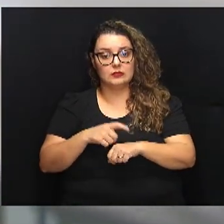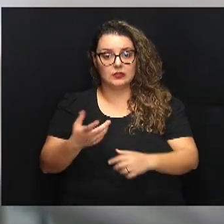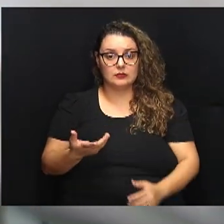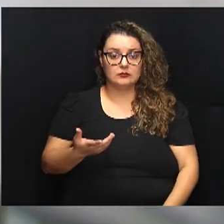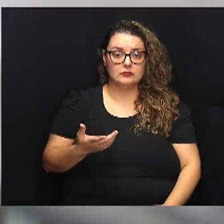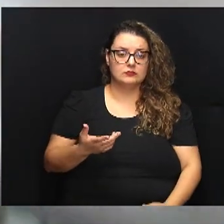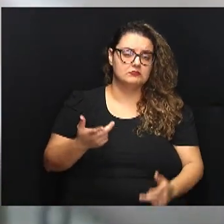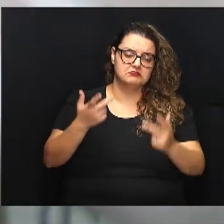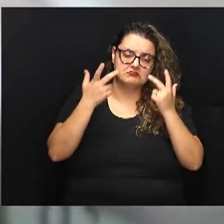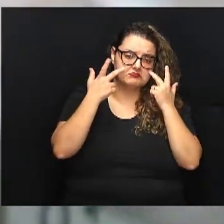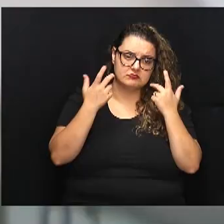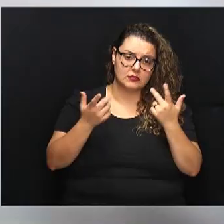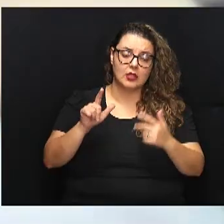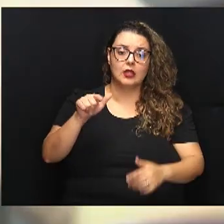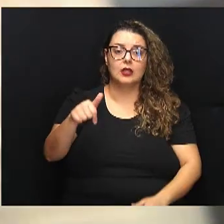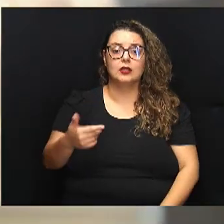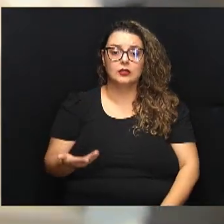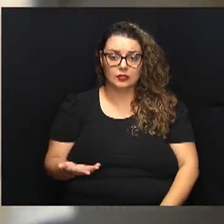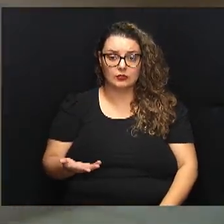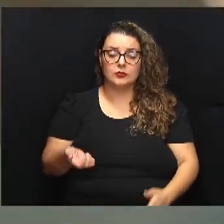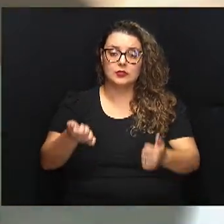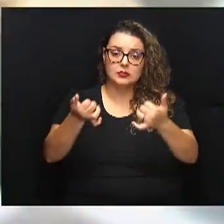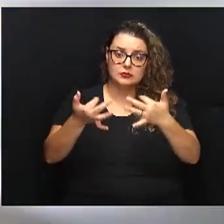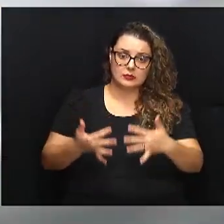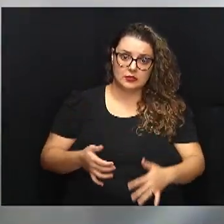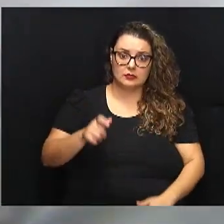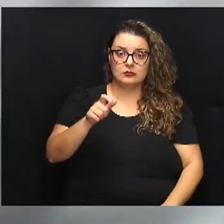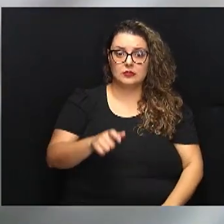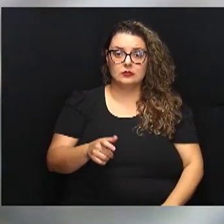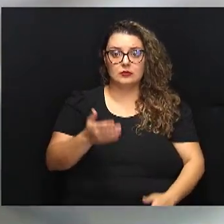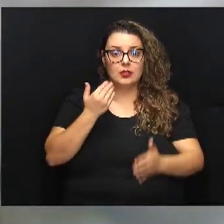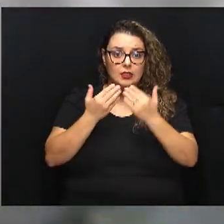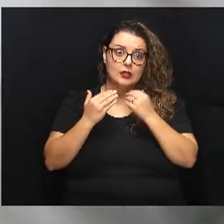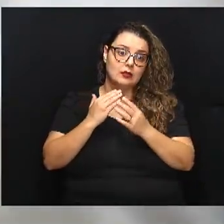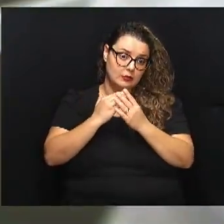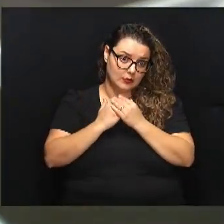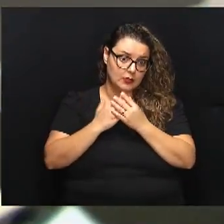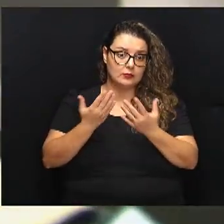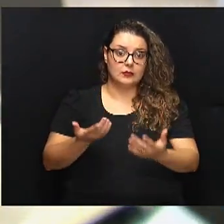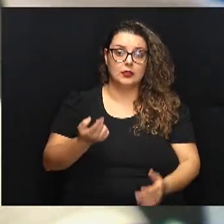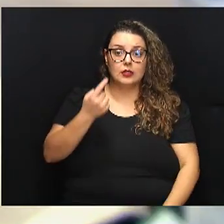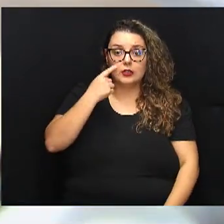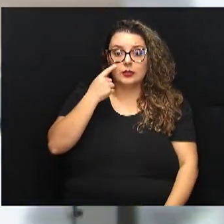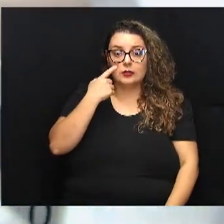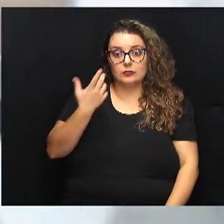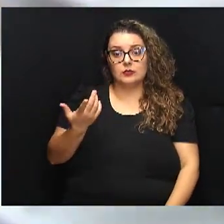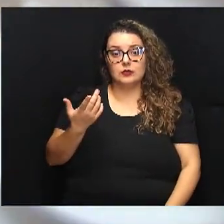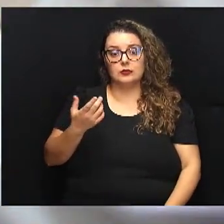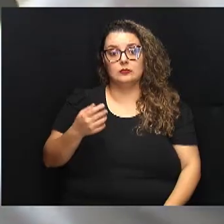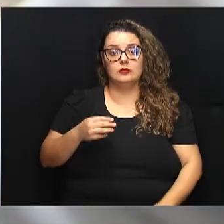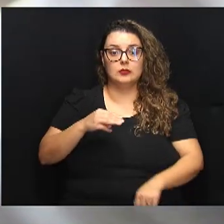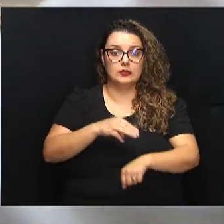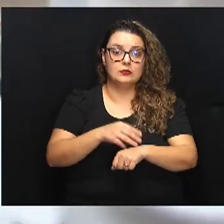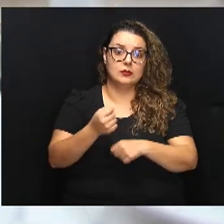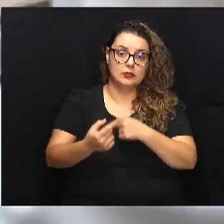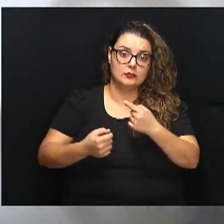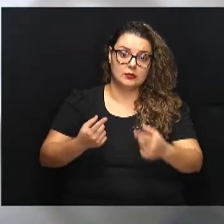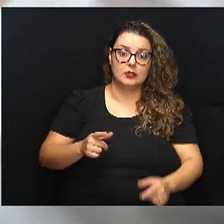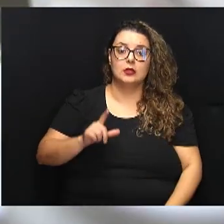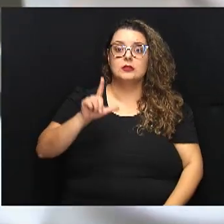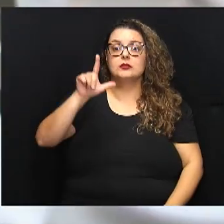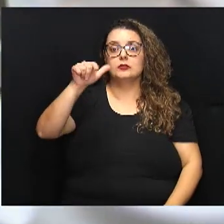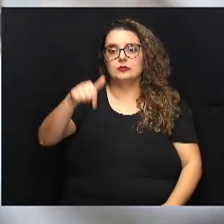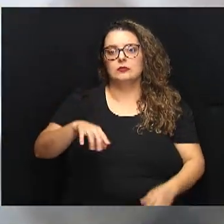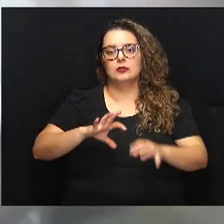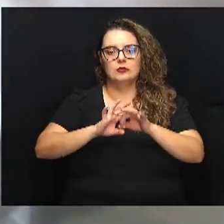muito tranquilo. Depois a gente orienta o doador a comer o nosso lanchinho, né? E a gente observa ele por alguns minutos e só então ele está